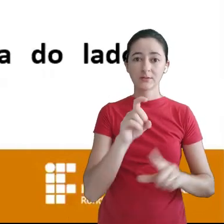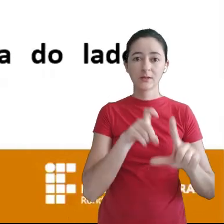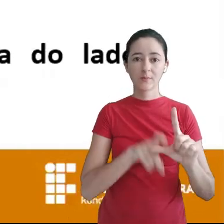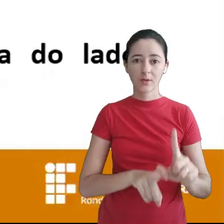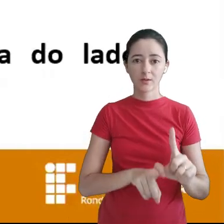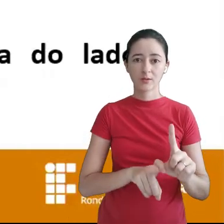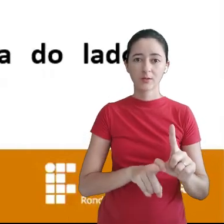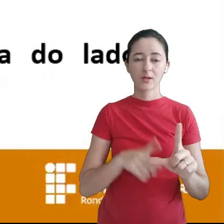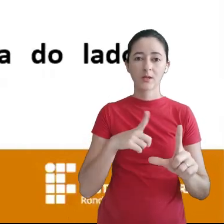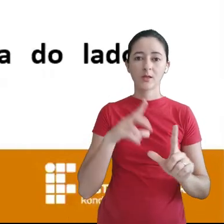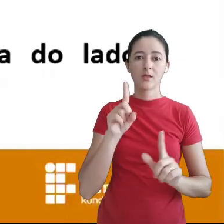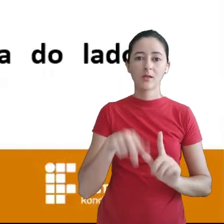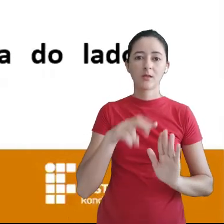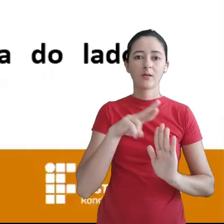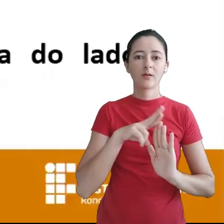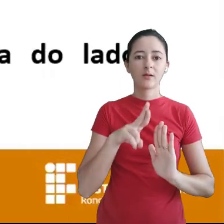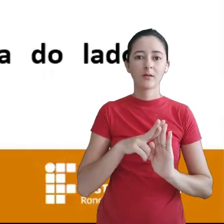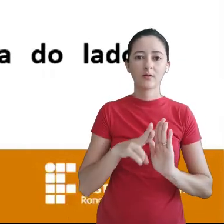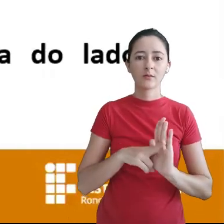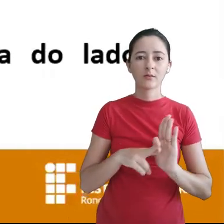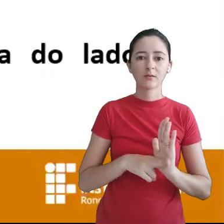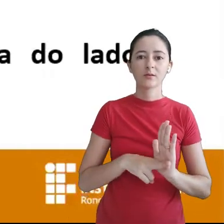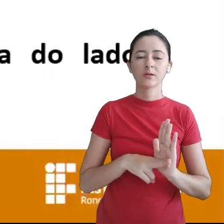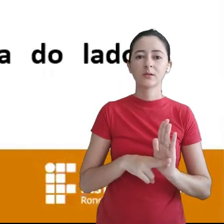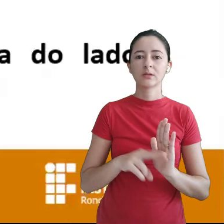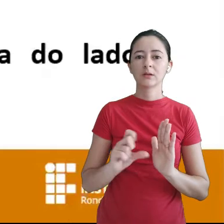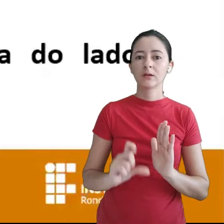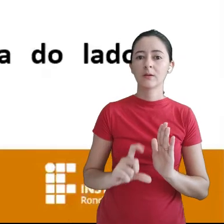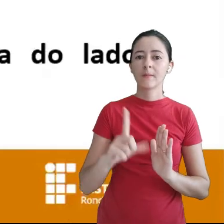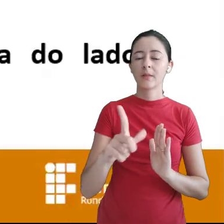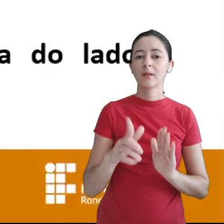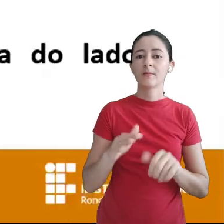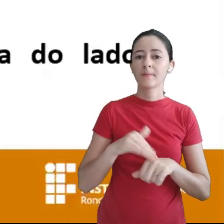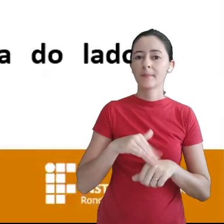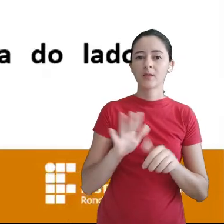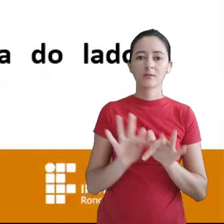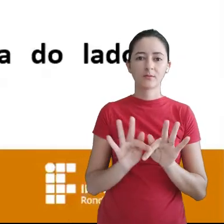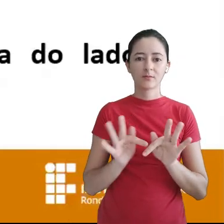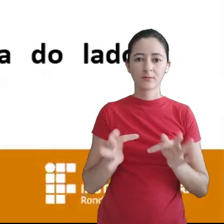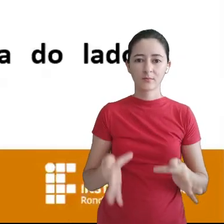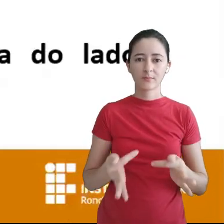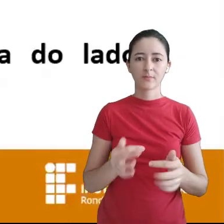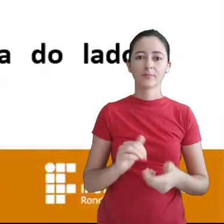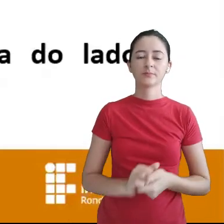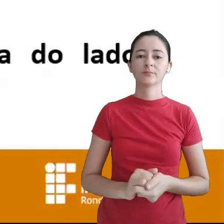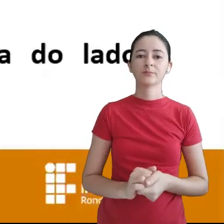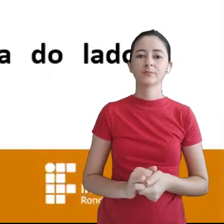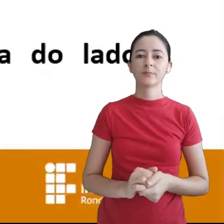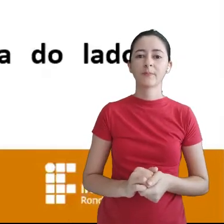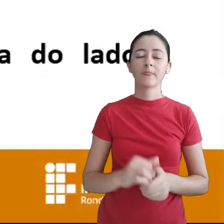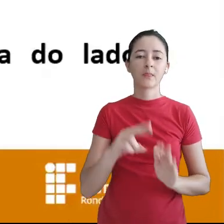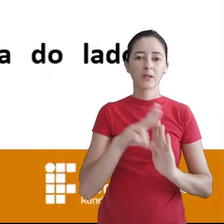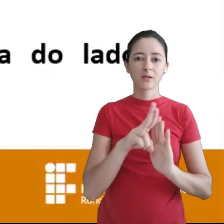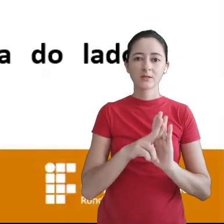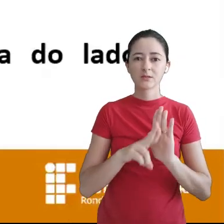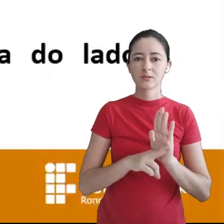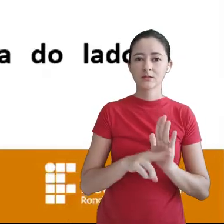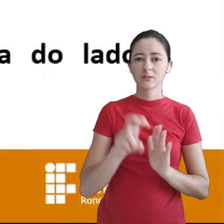dependem ou não. Essa é a regra. Eu diria que a cardinalidade máxima é mais simples de ser feita.